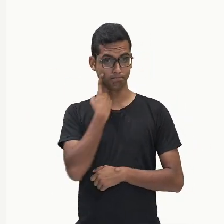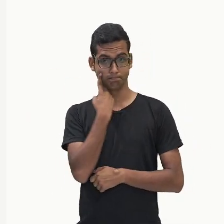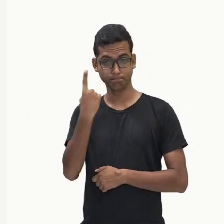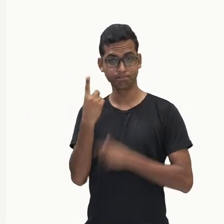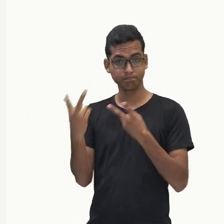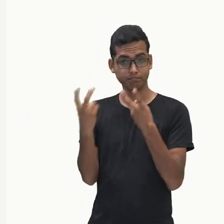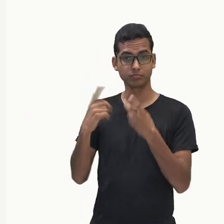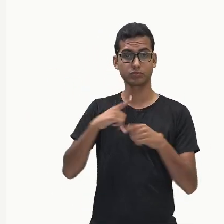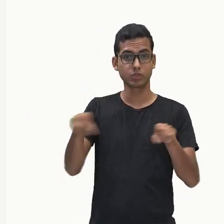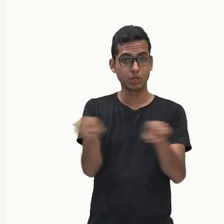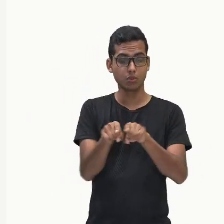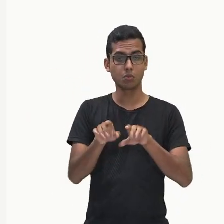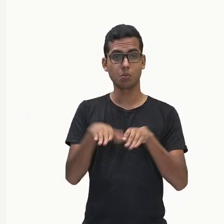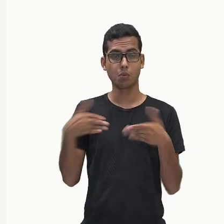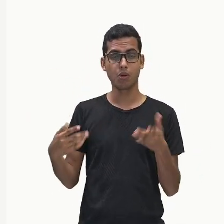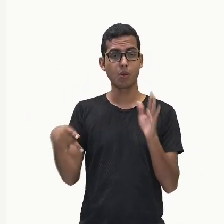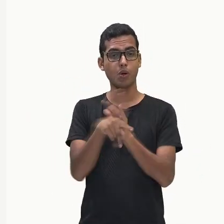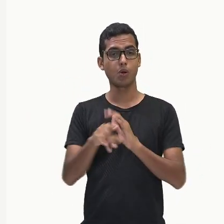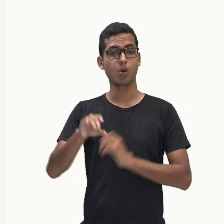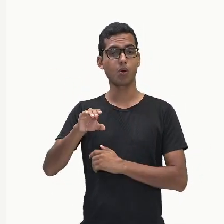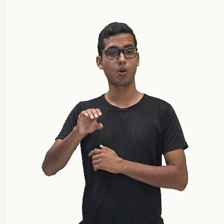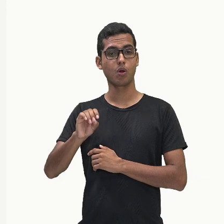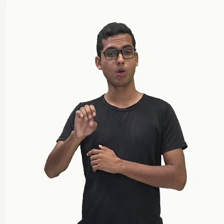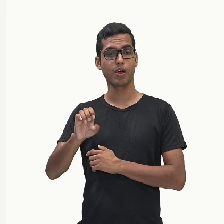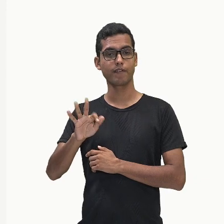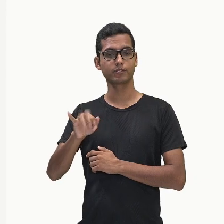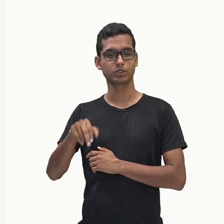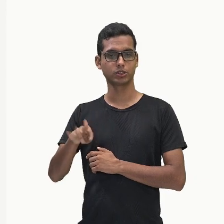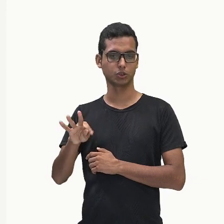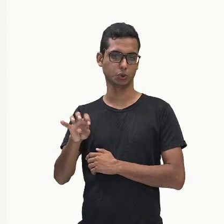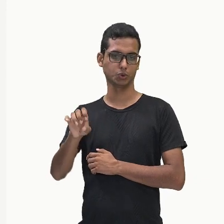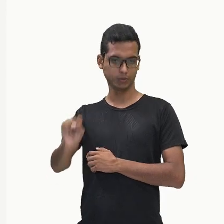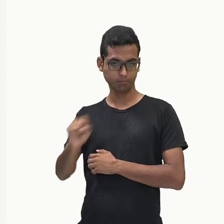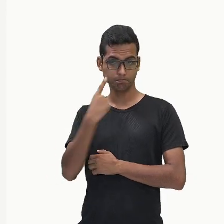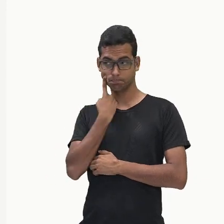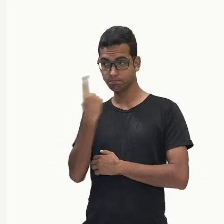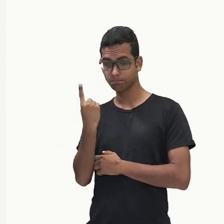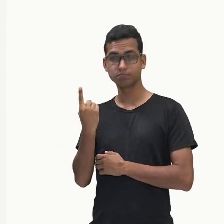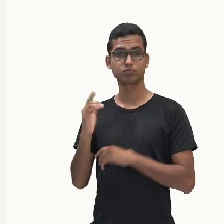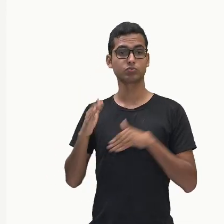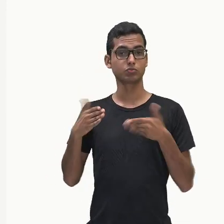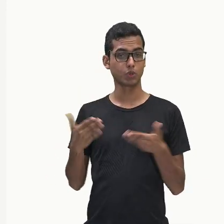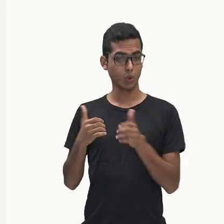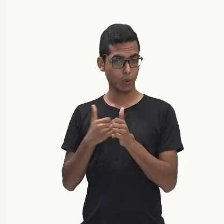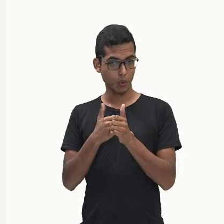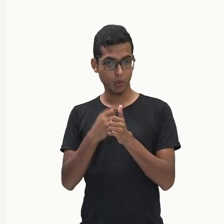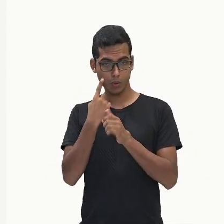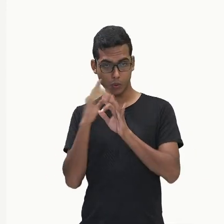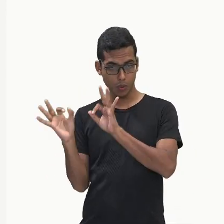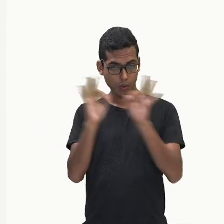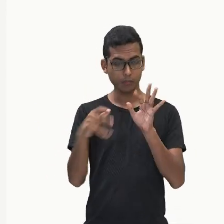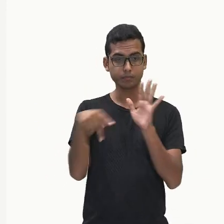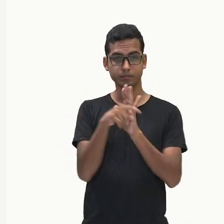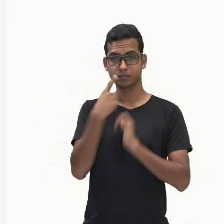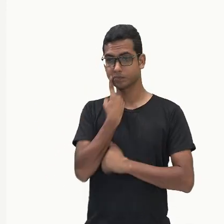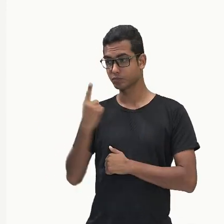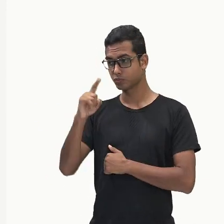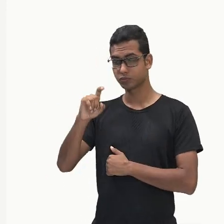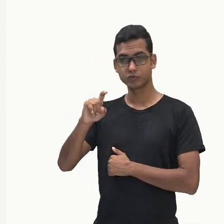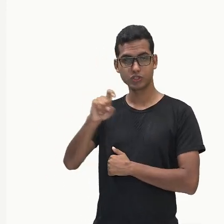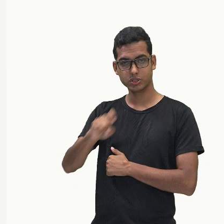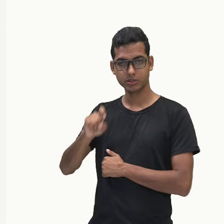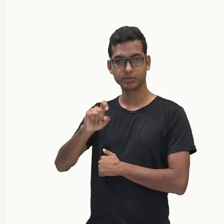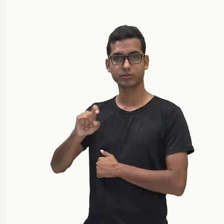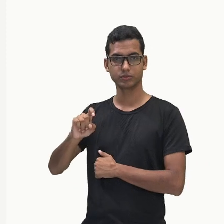identificar os coeficientes, basta olhar quem está acompanhando, no caso aqui, o x ao cubo. Quem